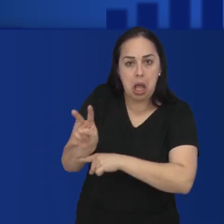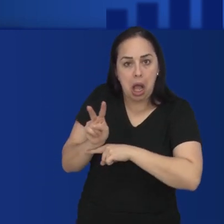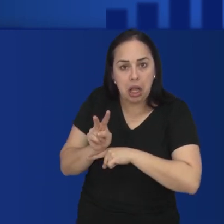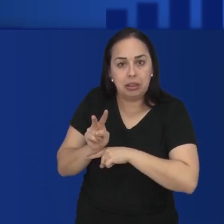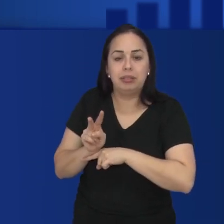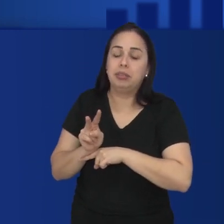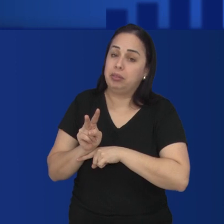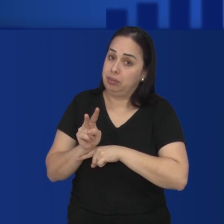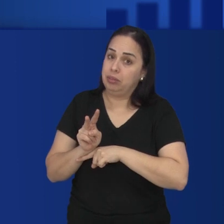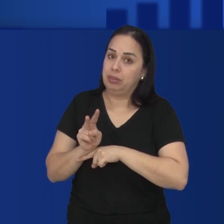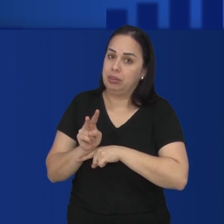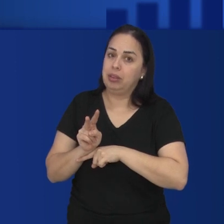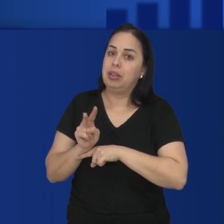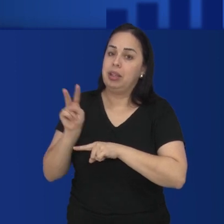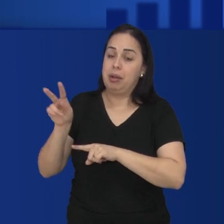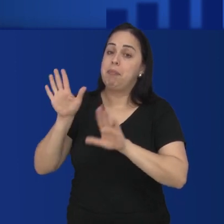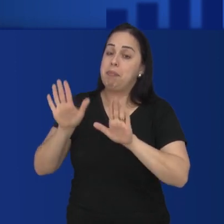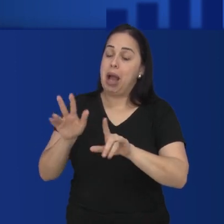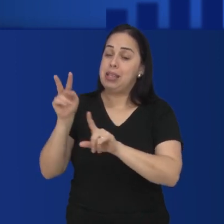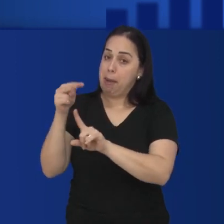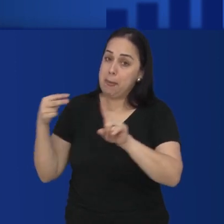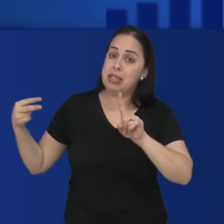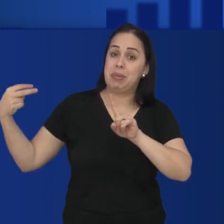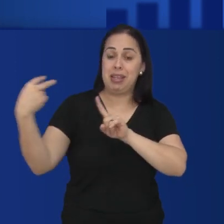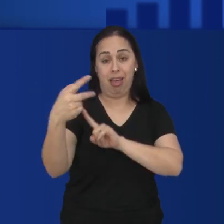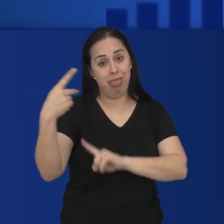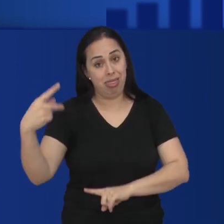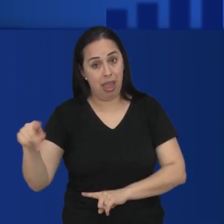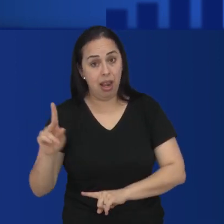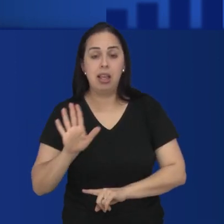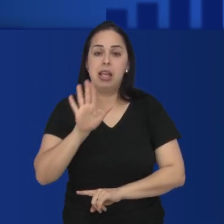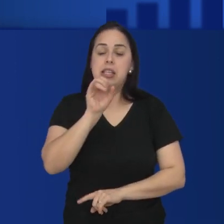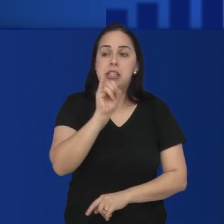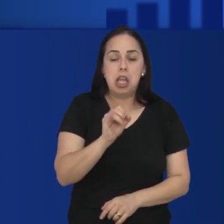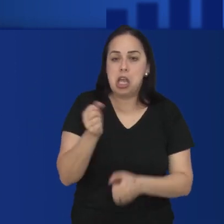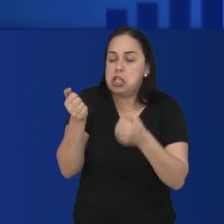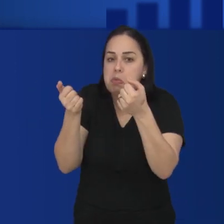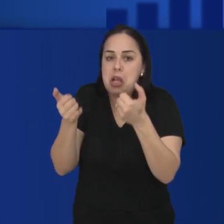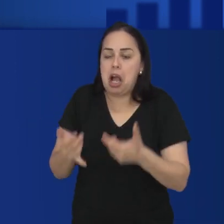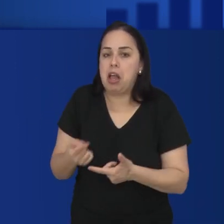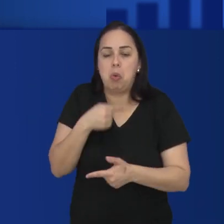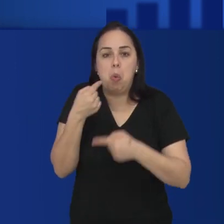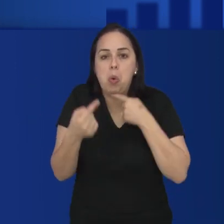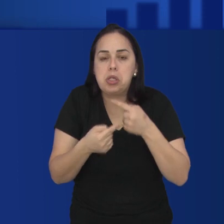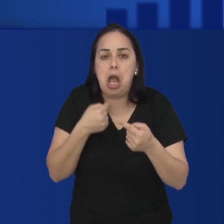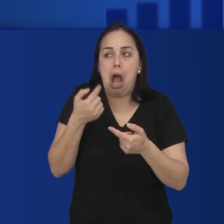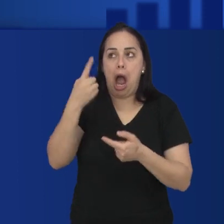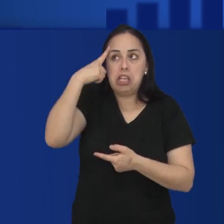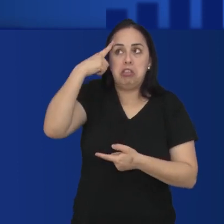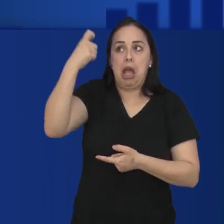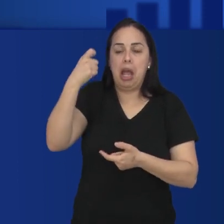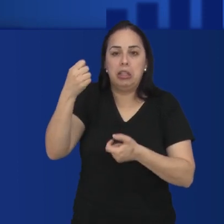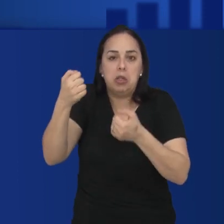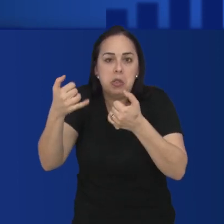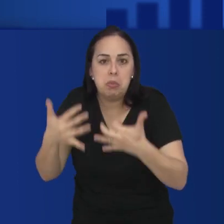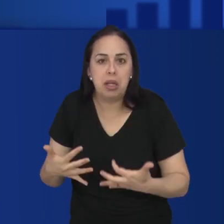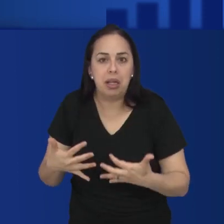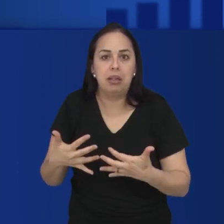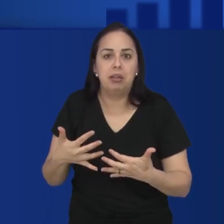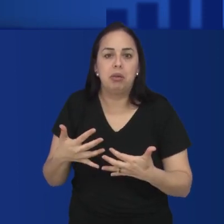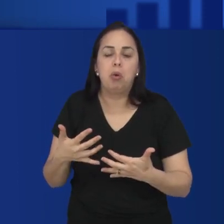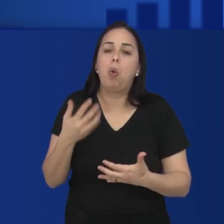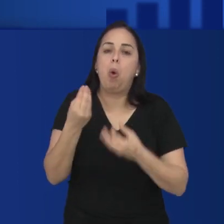e o investimento que você está solicitando do ponto de vista do risco e retorno. Se você não for capaz de explicar muito bem a sua ideia e